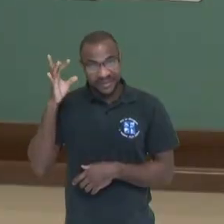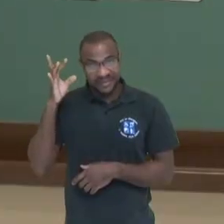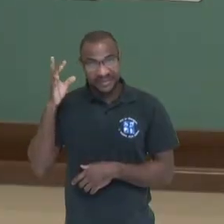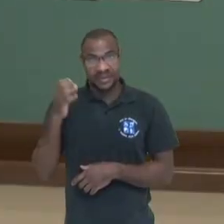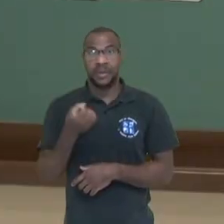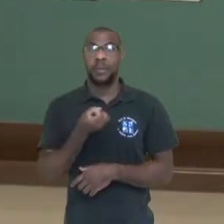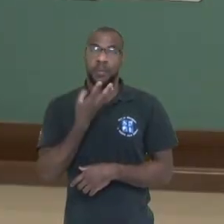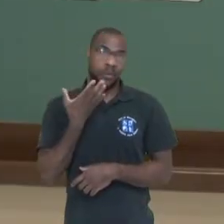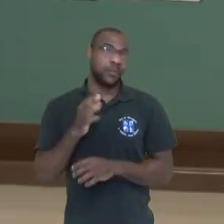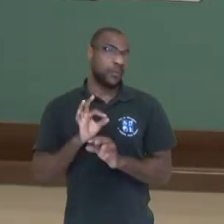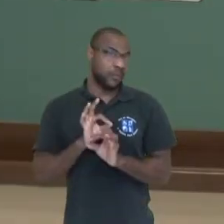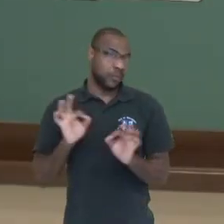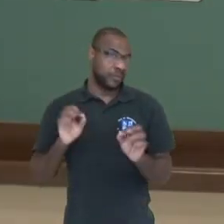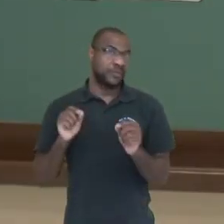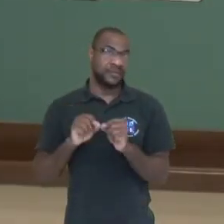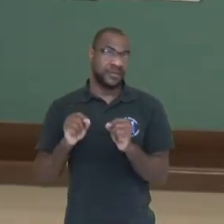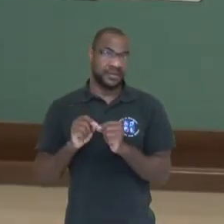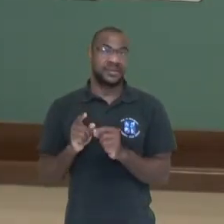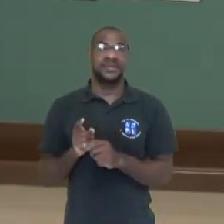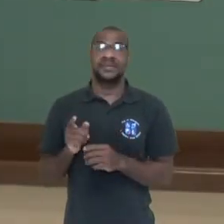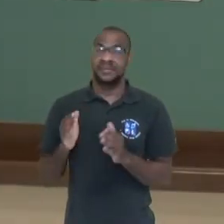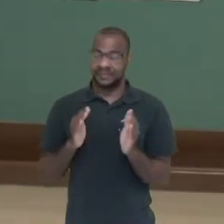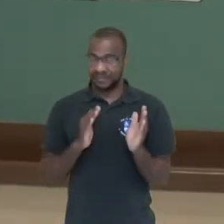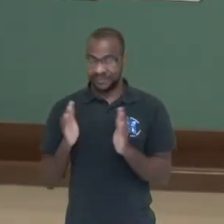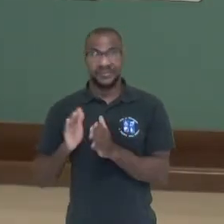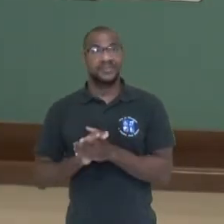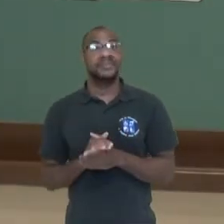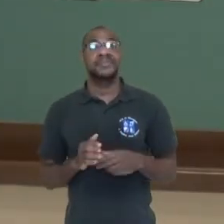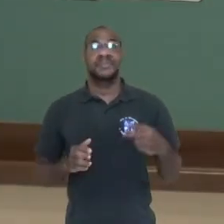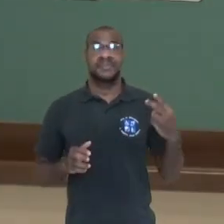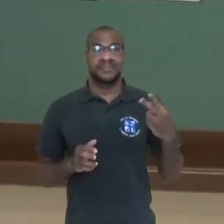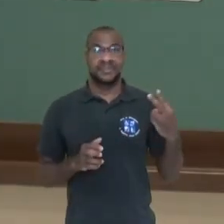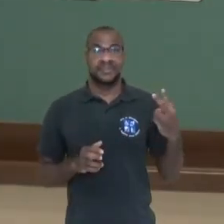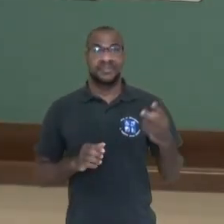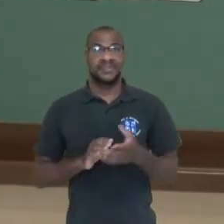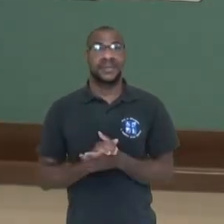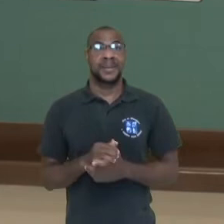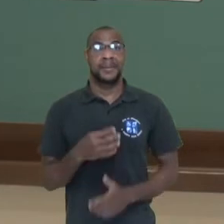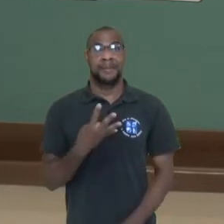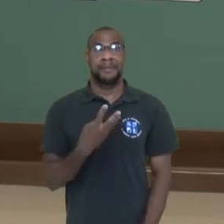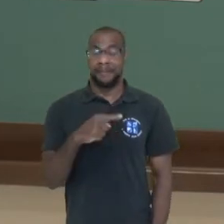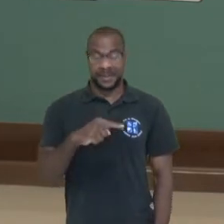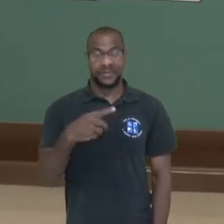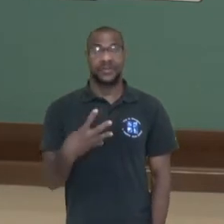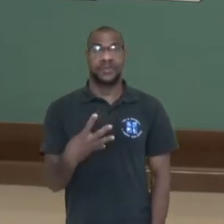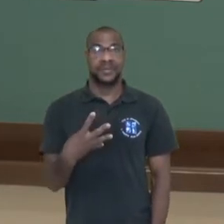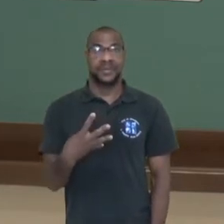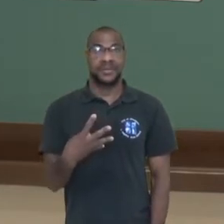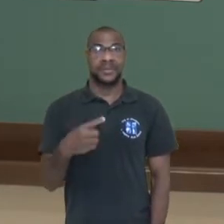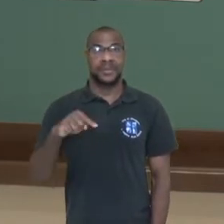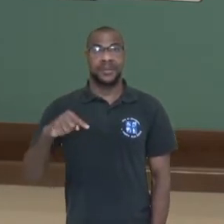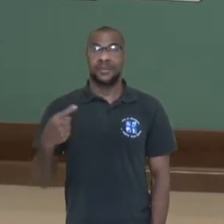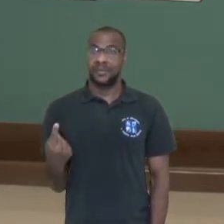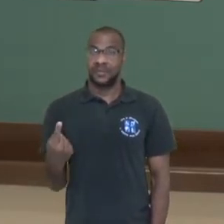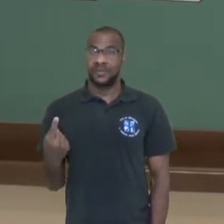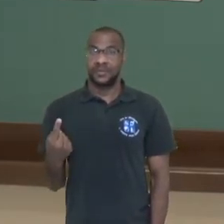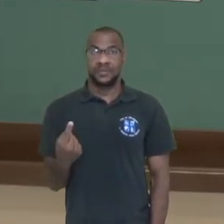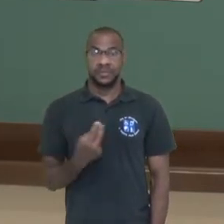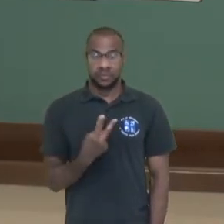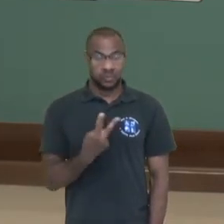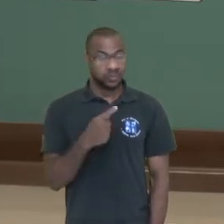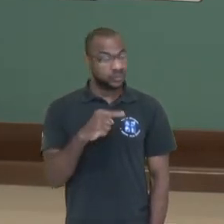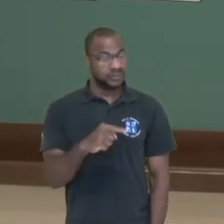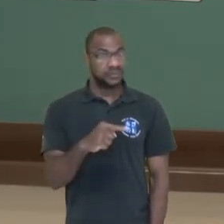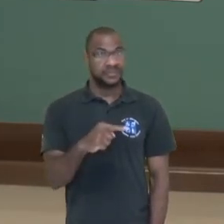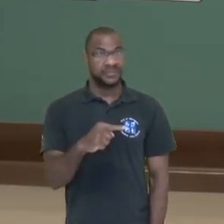ótimo, pode fazer por aí também. Segundo ponto, menos 4 e menos 1. Os dois são